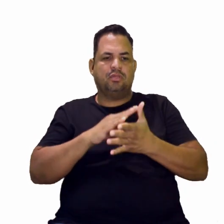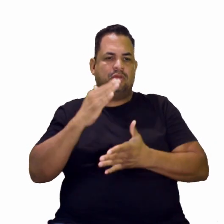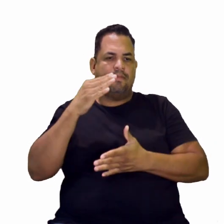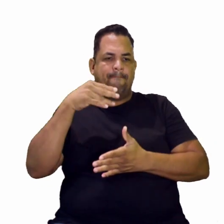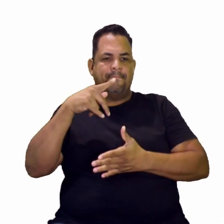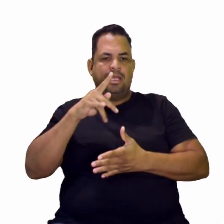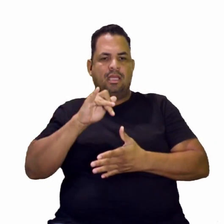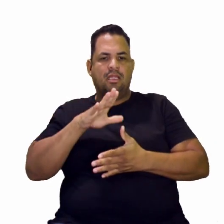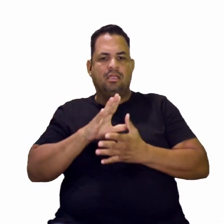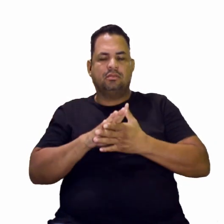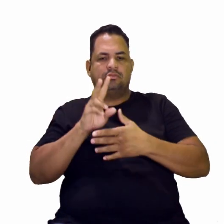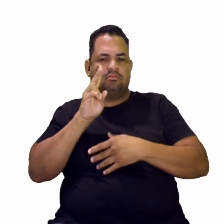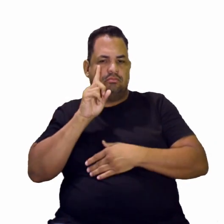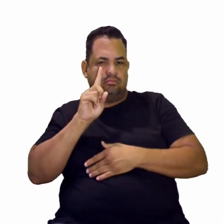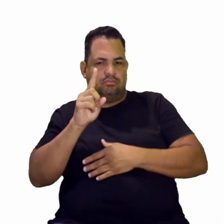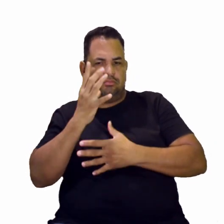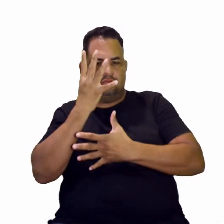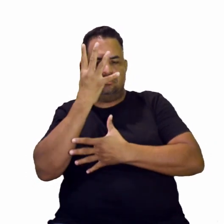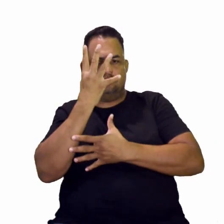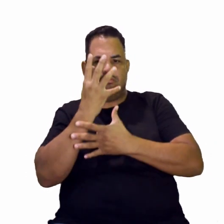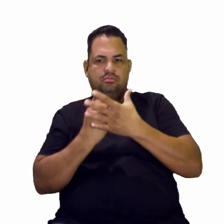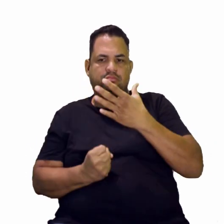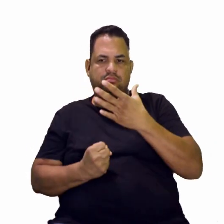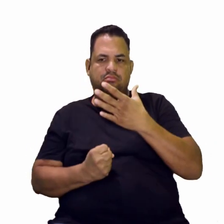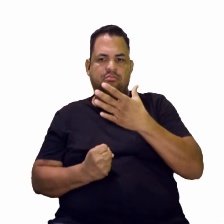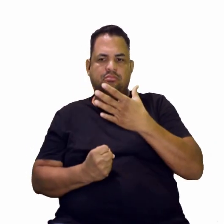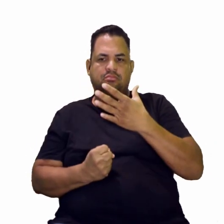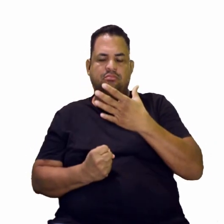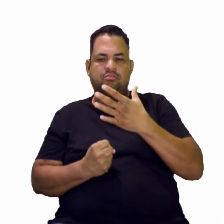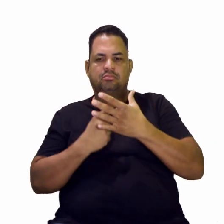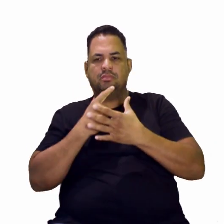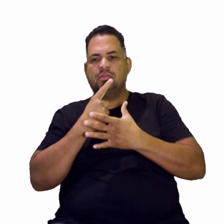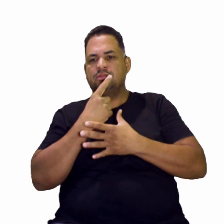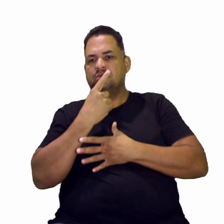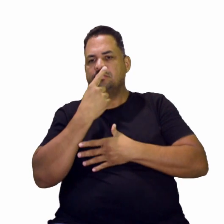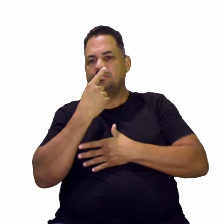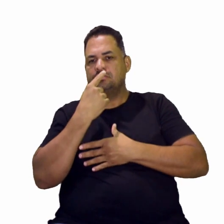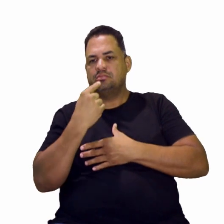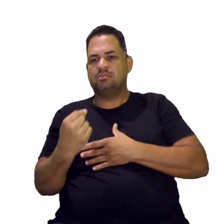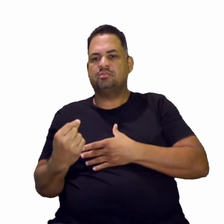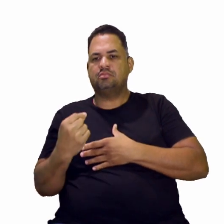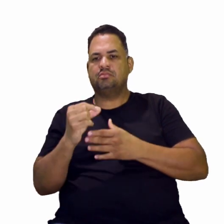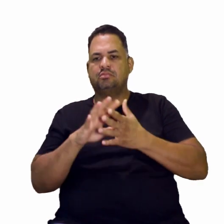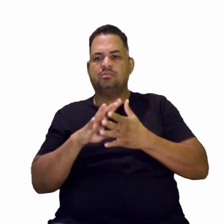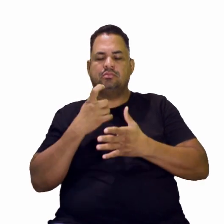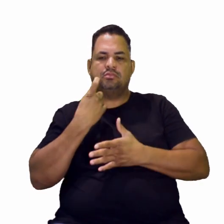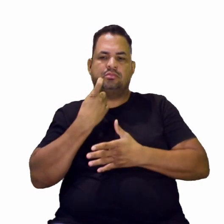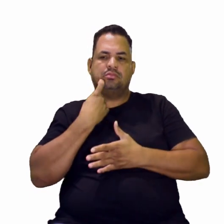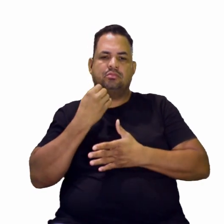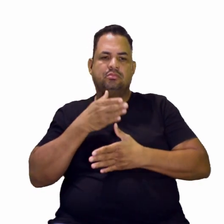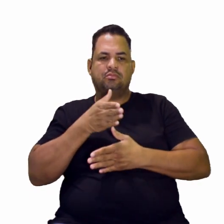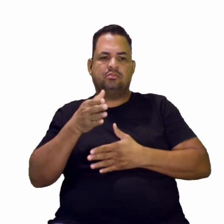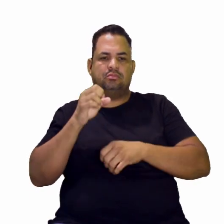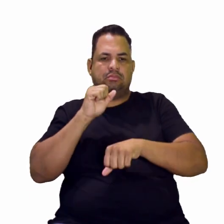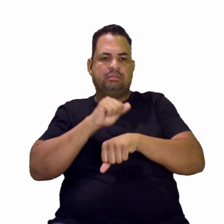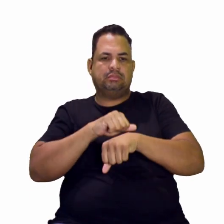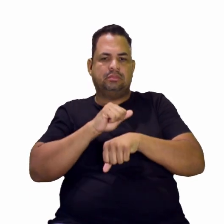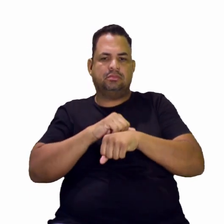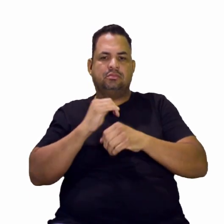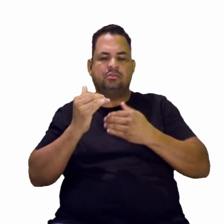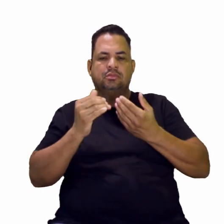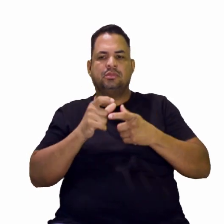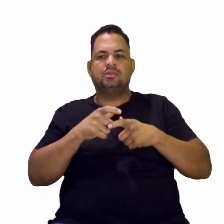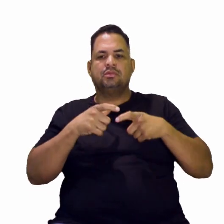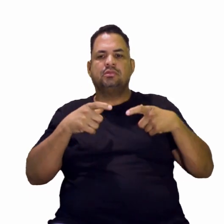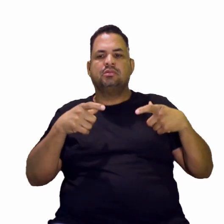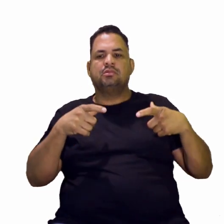Paraná, onde se observou o desaparecimento de peixes cascudos quase que simultaneamente ao aumento do